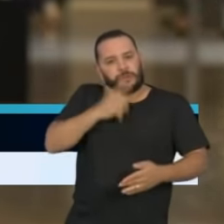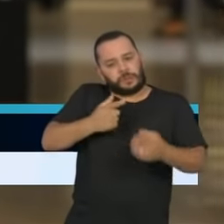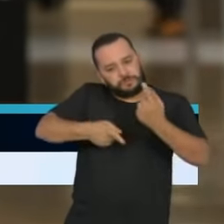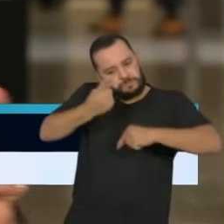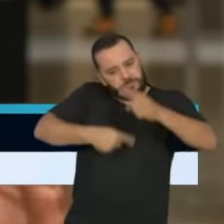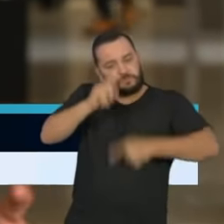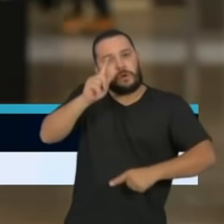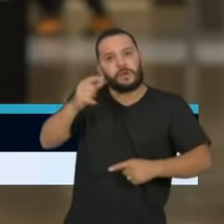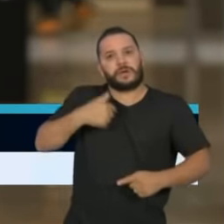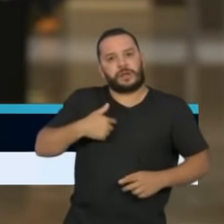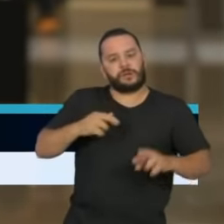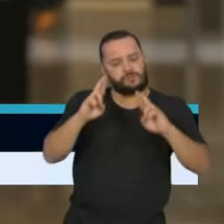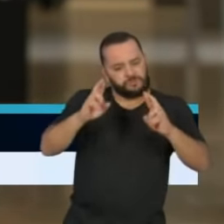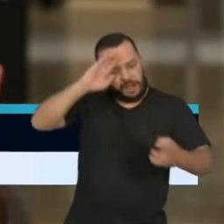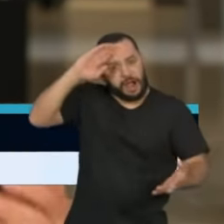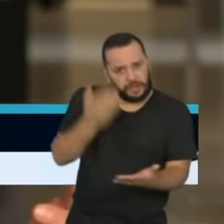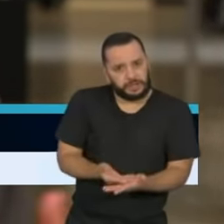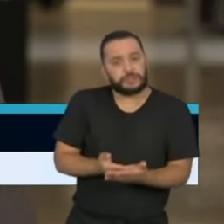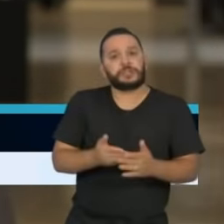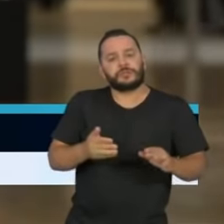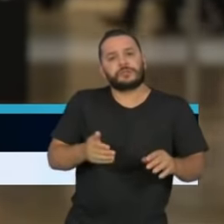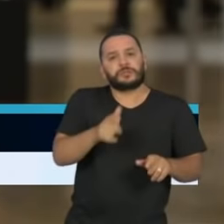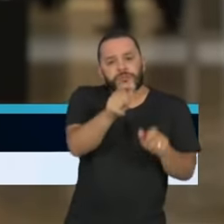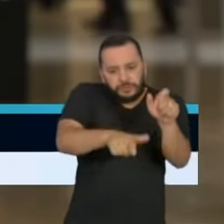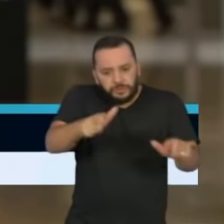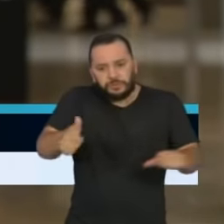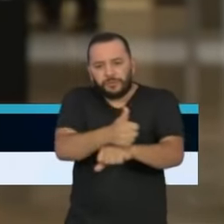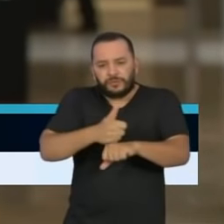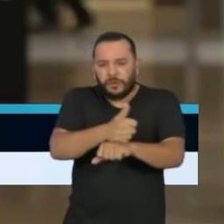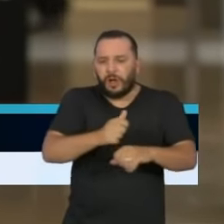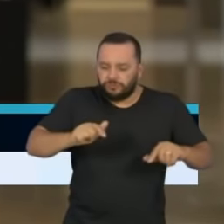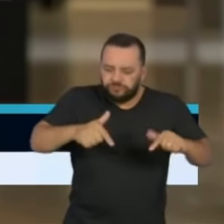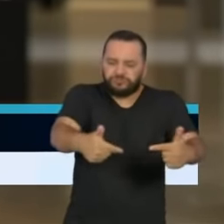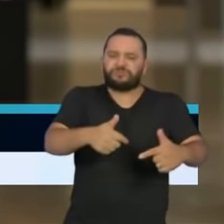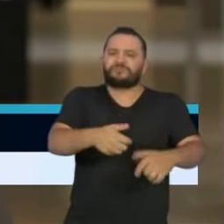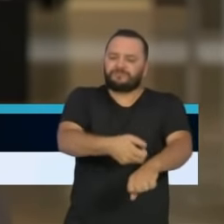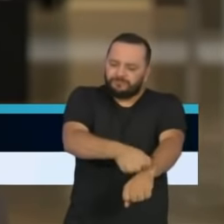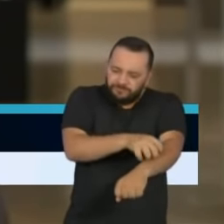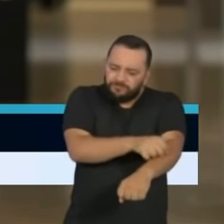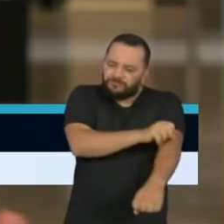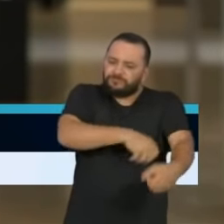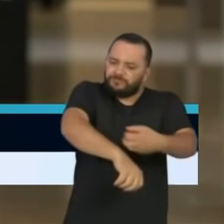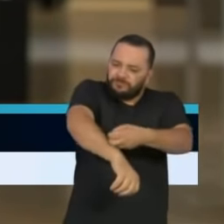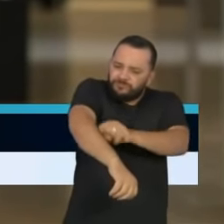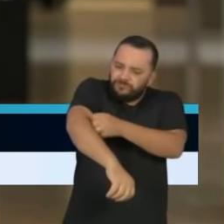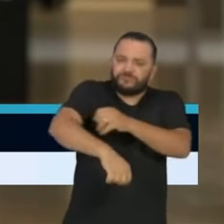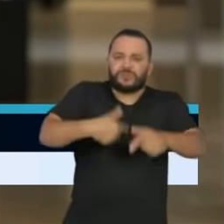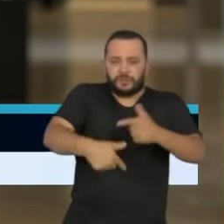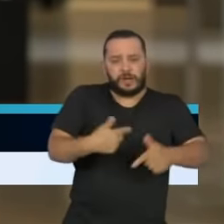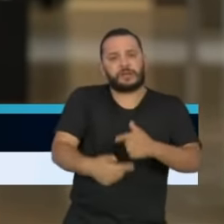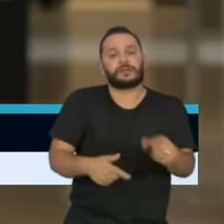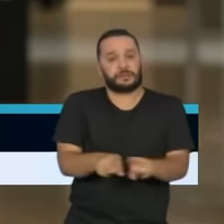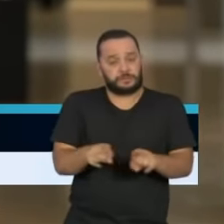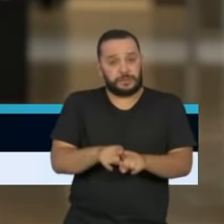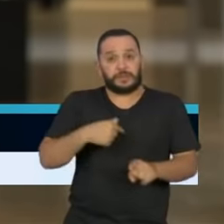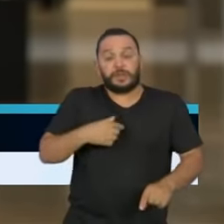eu estou otimista com o posicionamento dos profissionais. E um fato novo, eu tenho recebido seguramente o governador e o